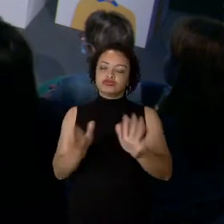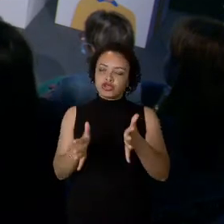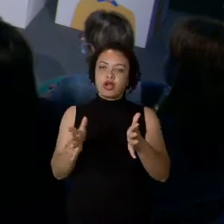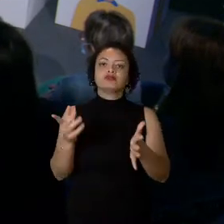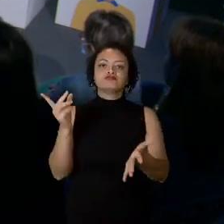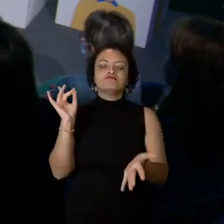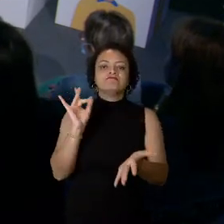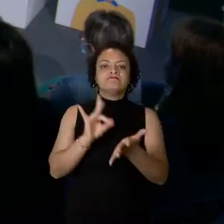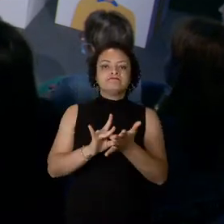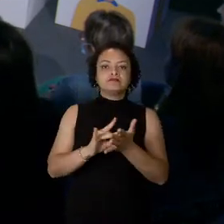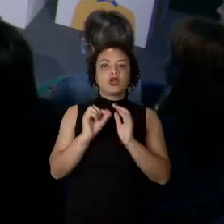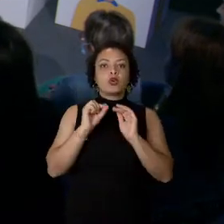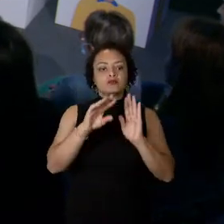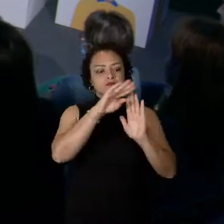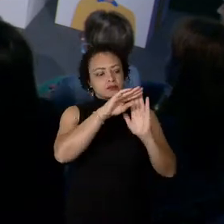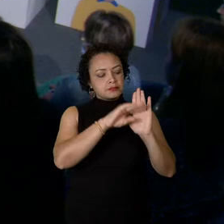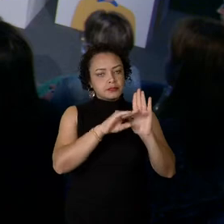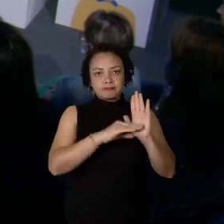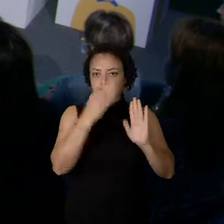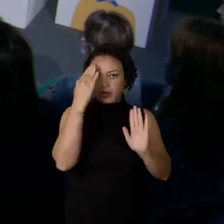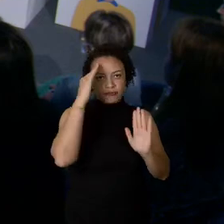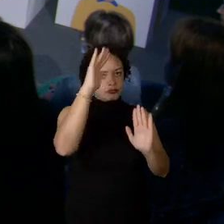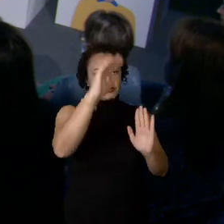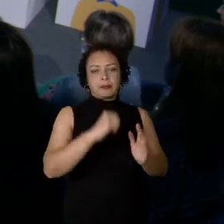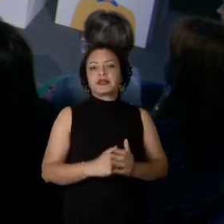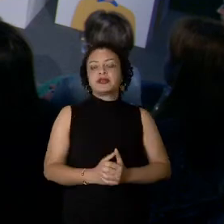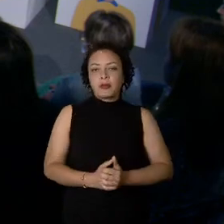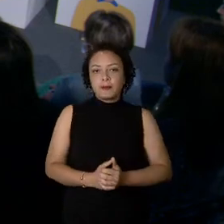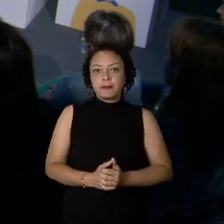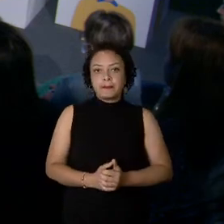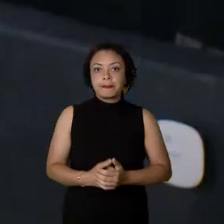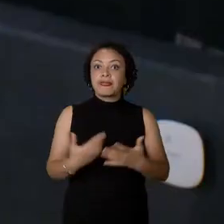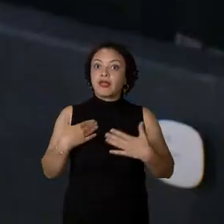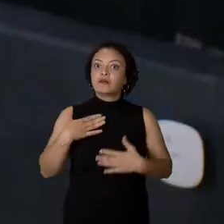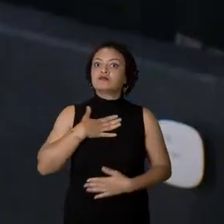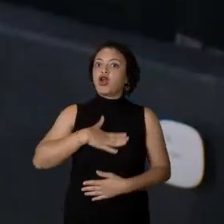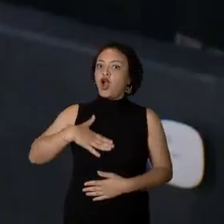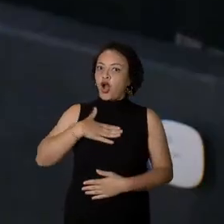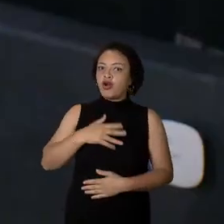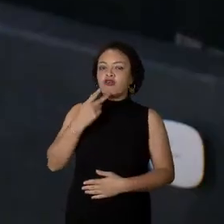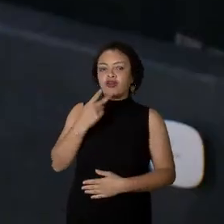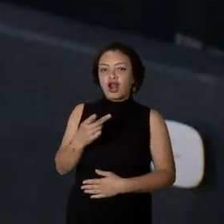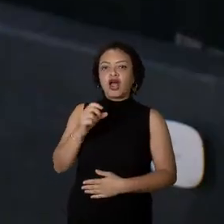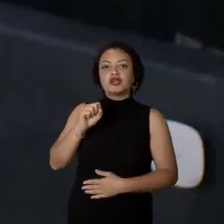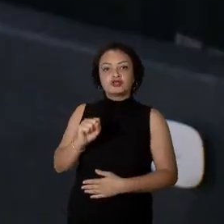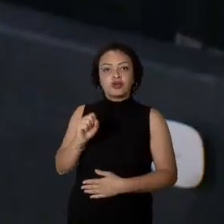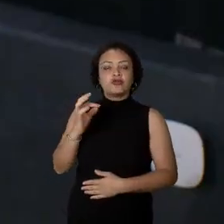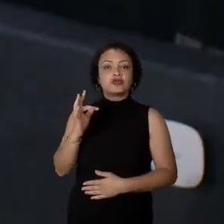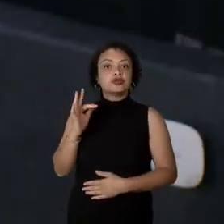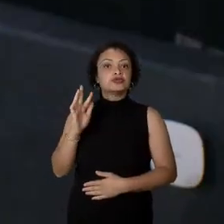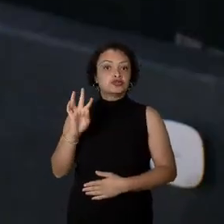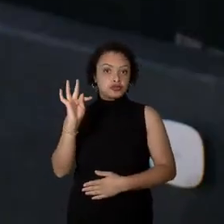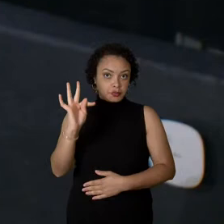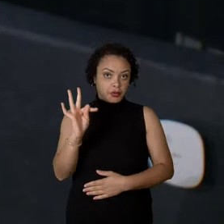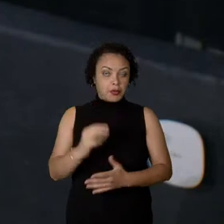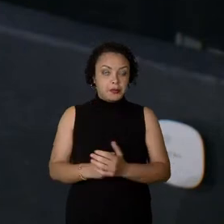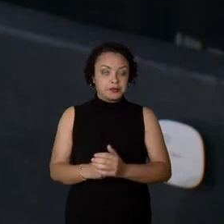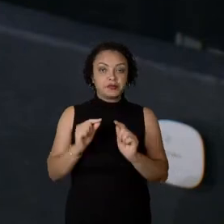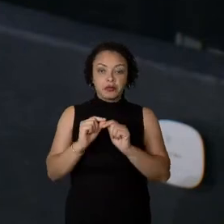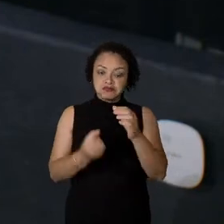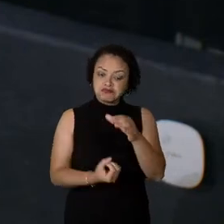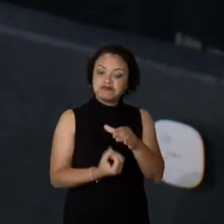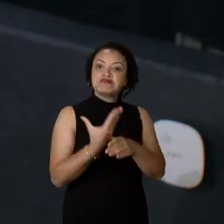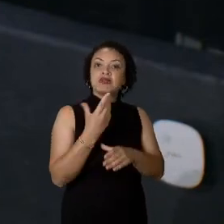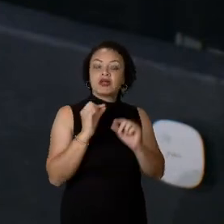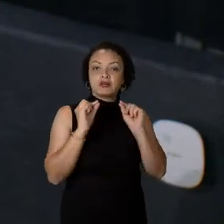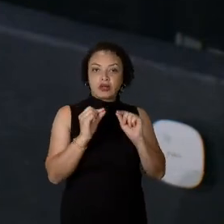agenda fundamental para nós. Tenho muita satisfação em falar sobre o Soul for Tomorrow, uma iniciativa criada a partir da nossa